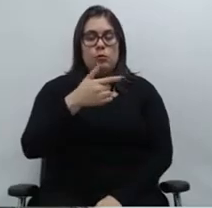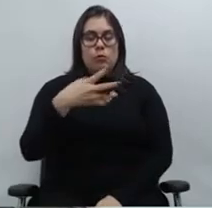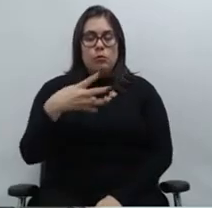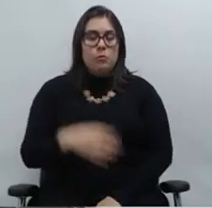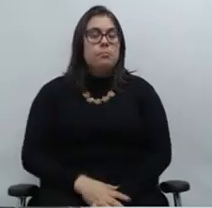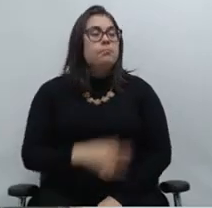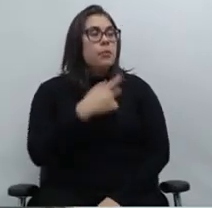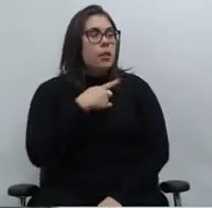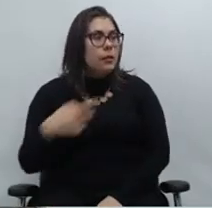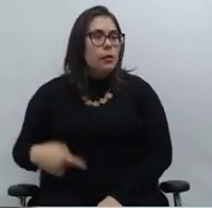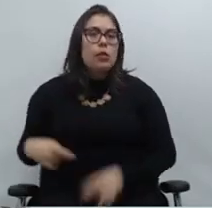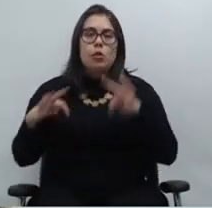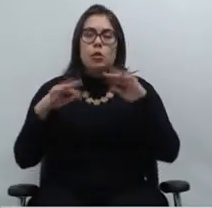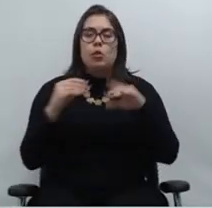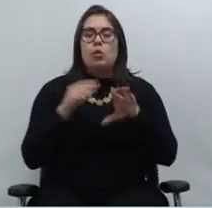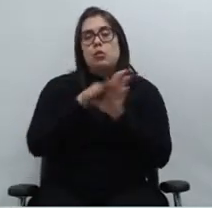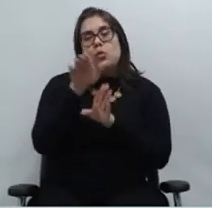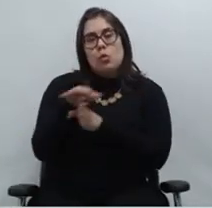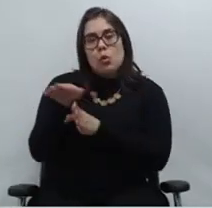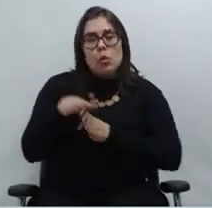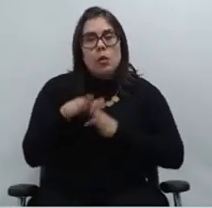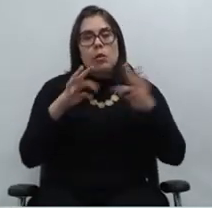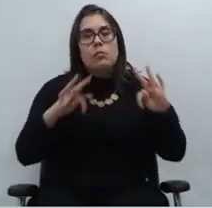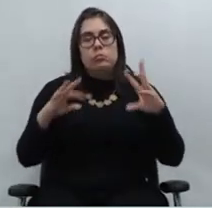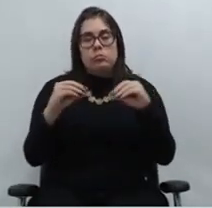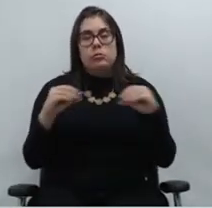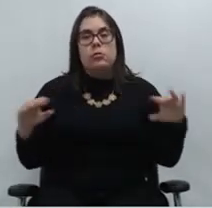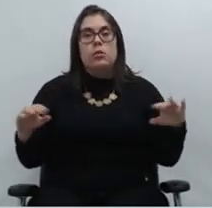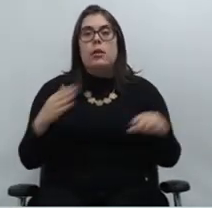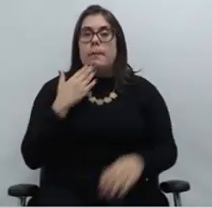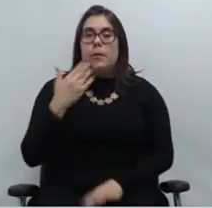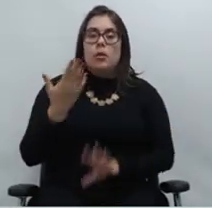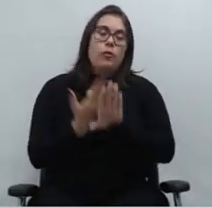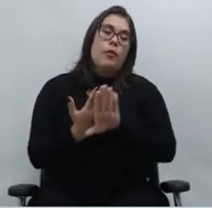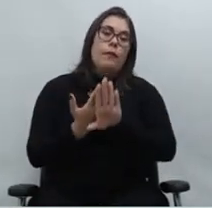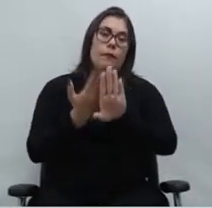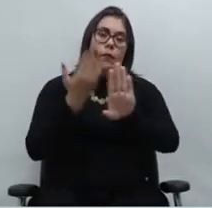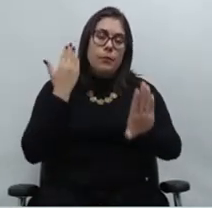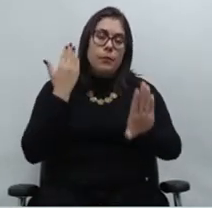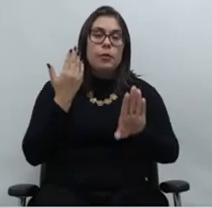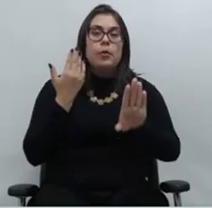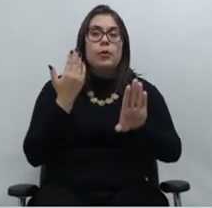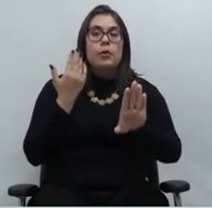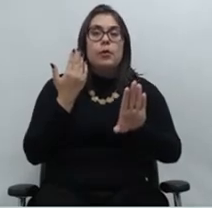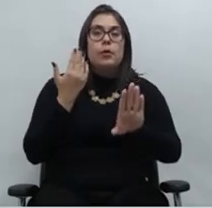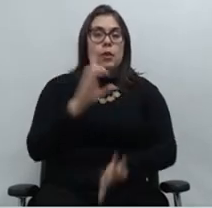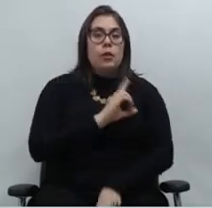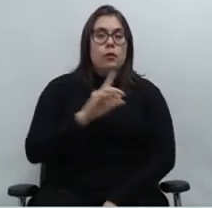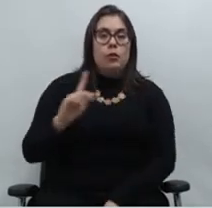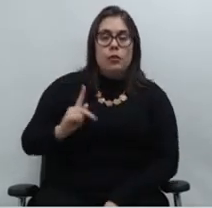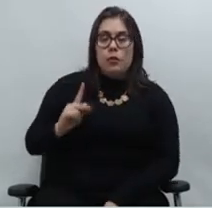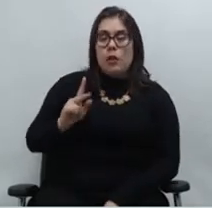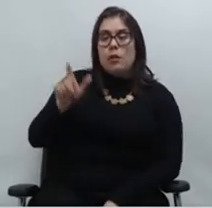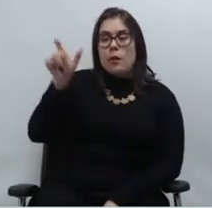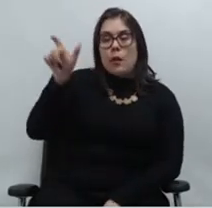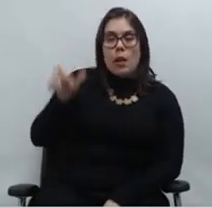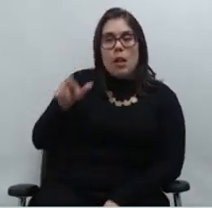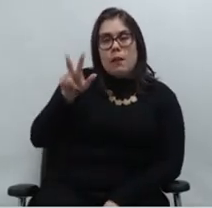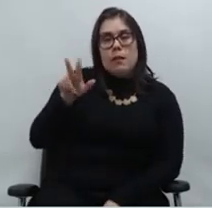Senhora presidente, senhoras e senhores conselheiros e conselheiras, trata-se de pedido de afastamento apresentado pelo defensor público Vinícius Camargo